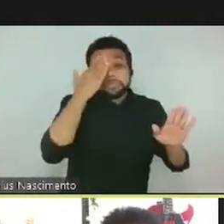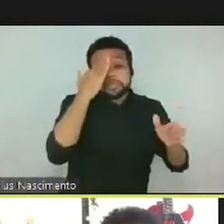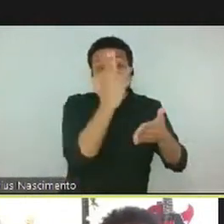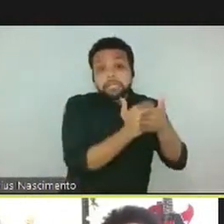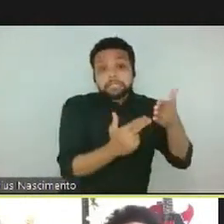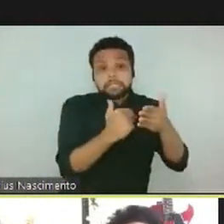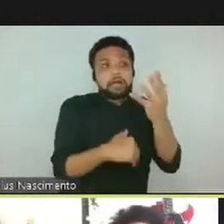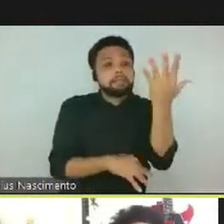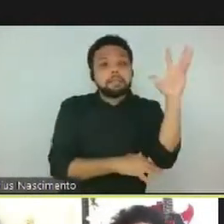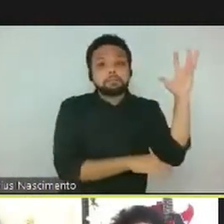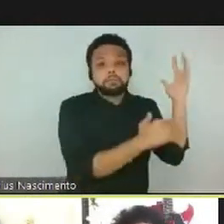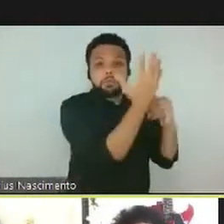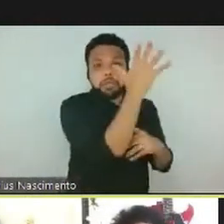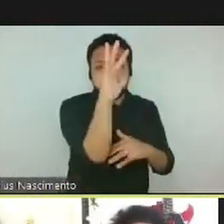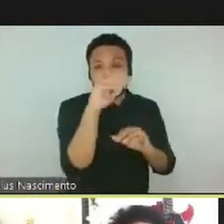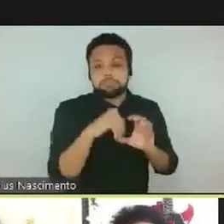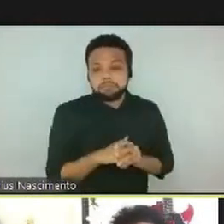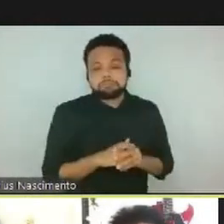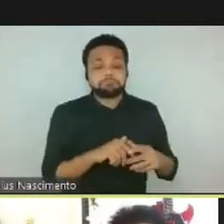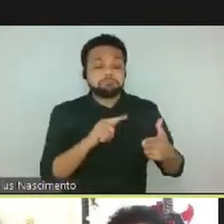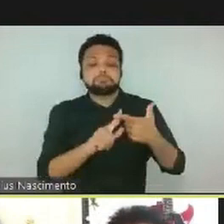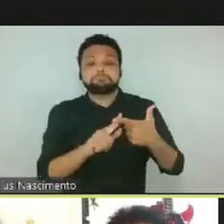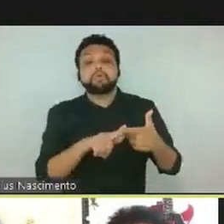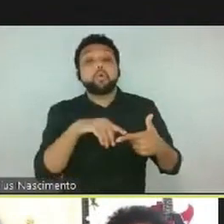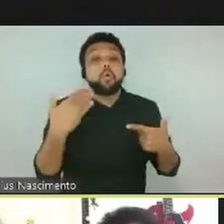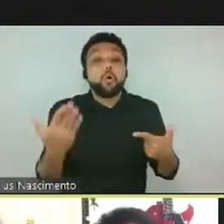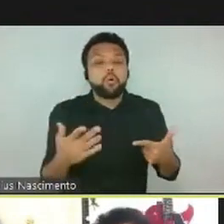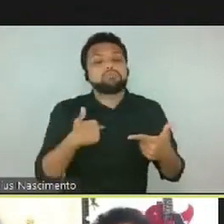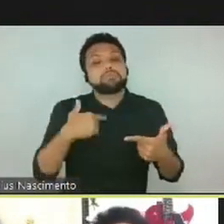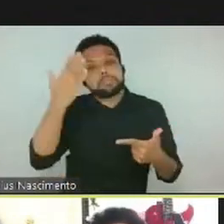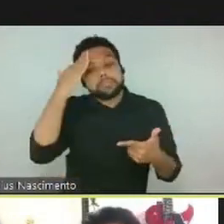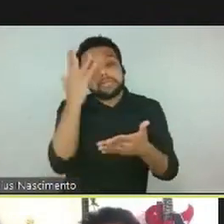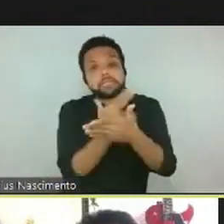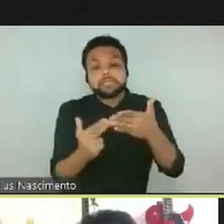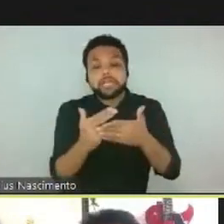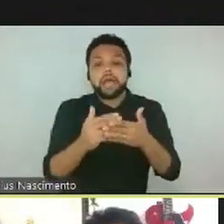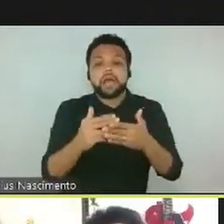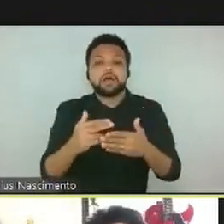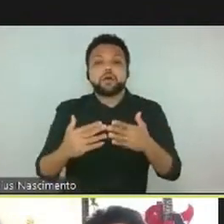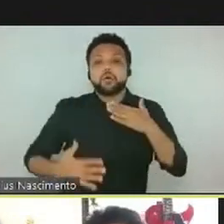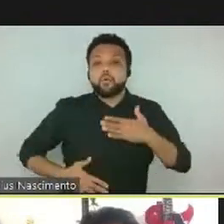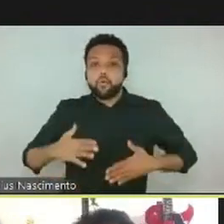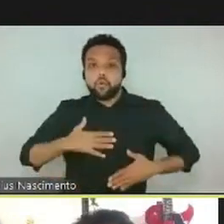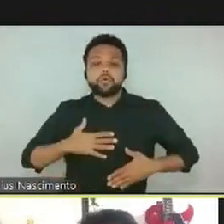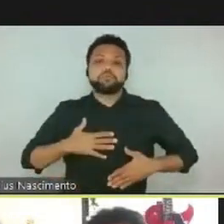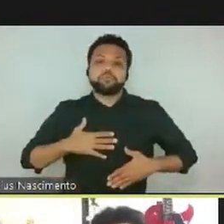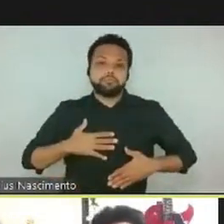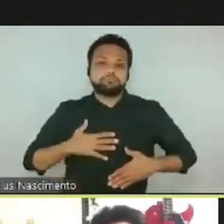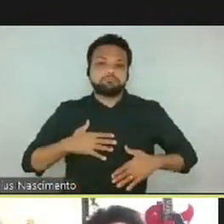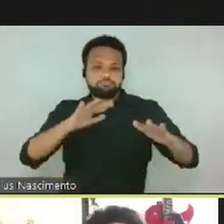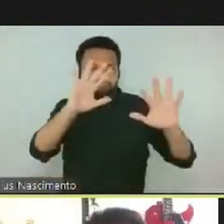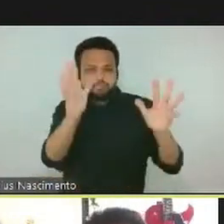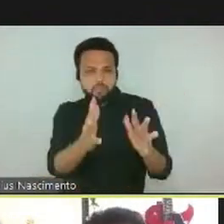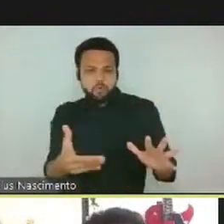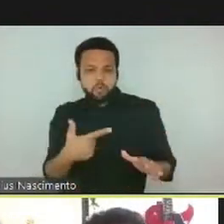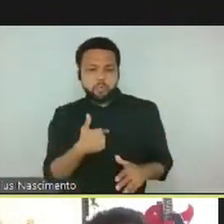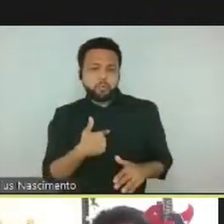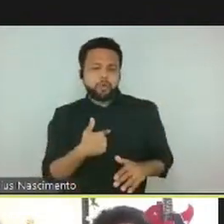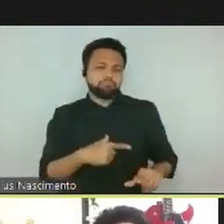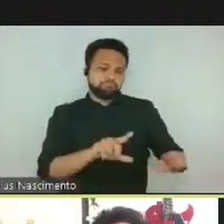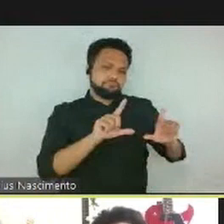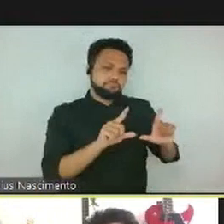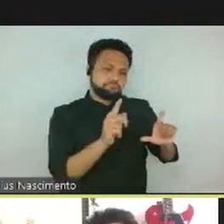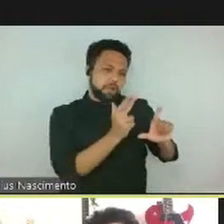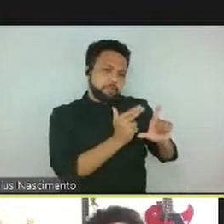morta, eu sei desenhar um corpo, eu só posso ser um anatomista, eu posso desenhar muito bem o corpo, posso desenhar